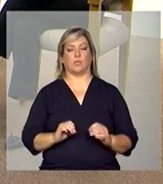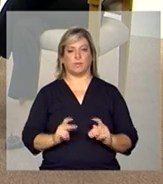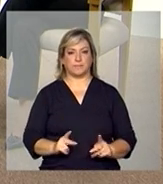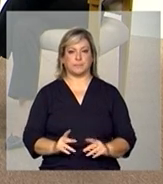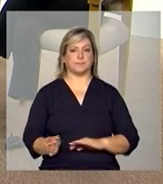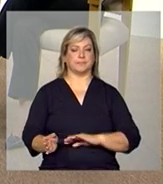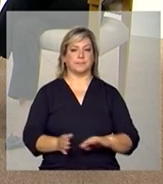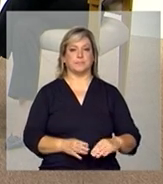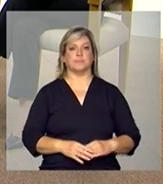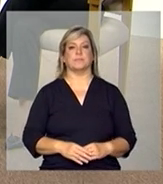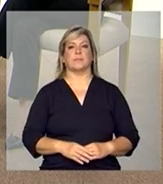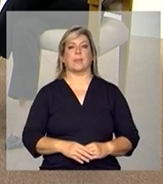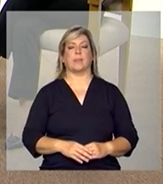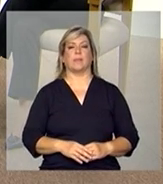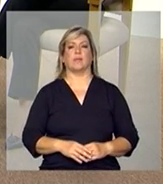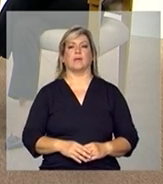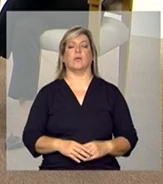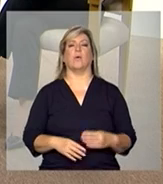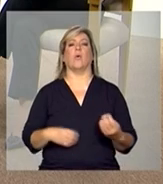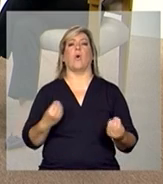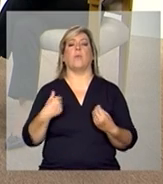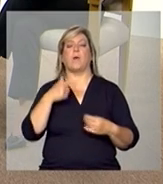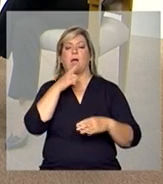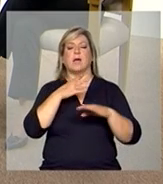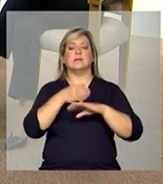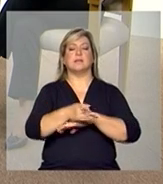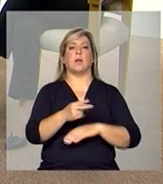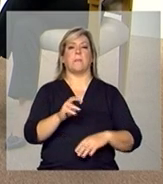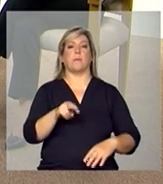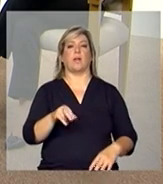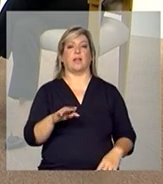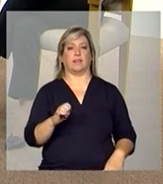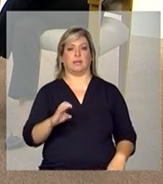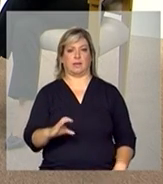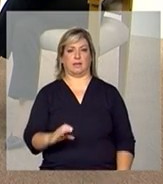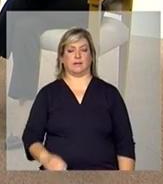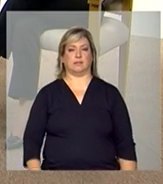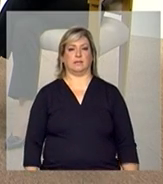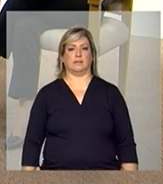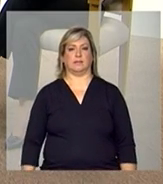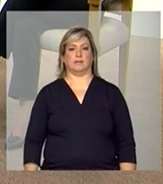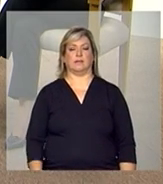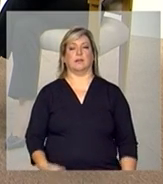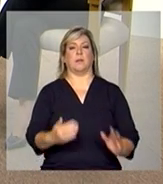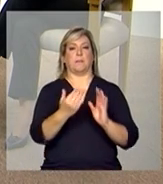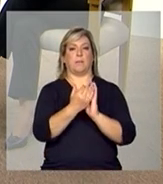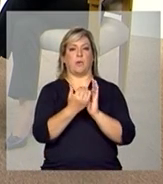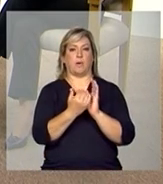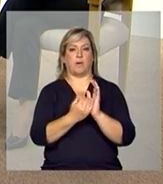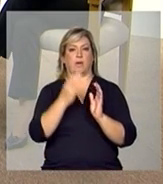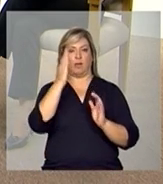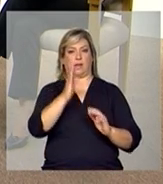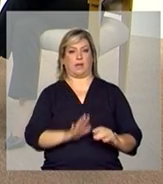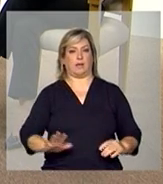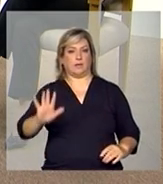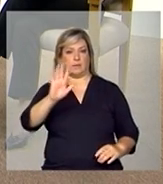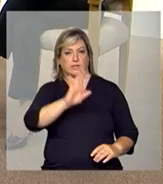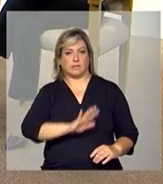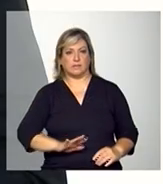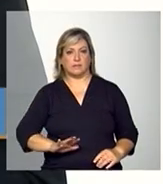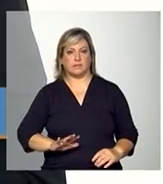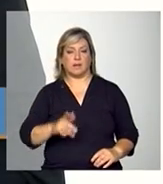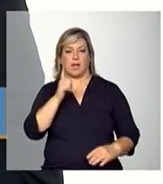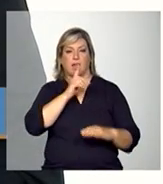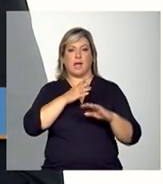eh como acesso o Pronatec Pronatec programa nacional de eh